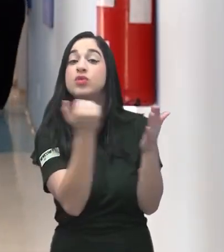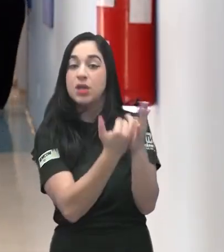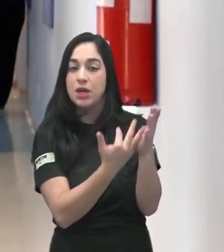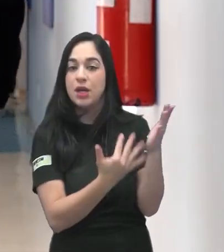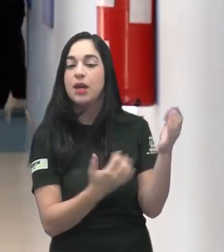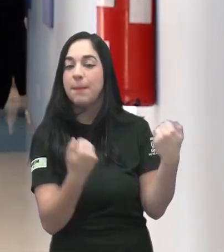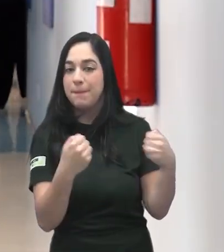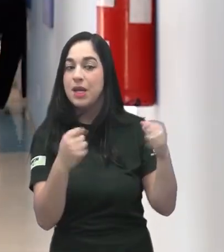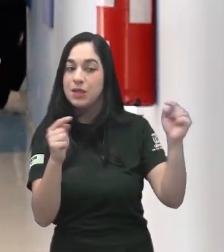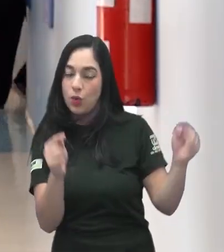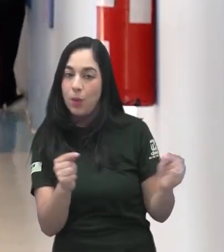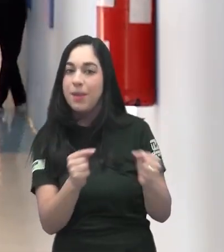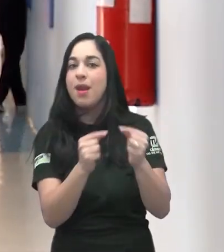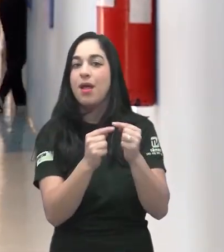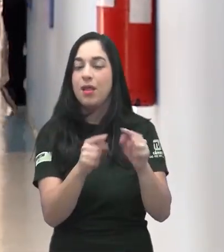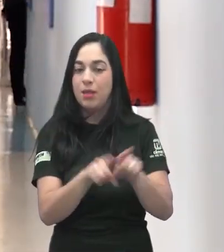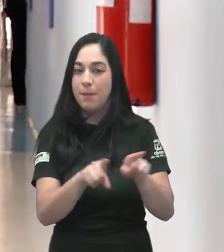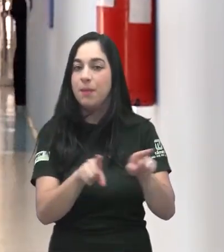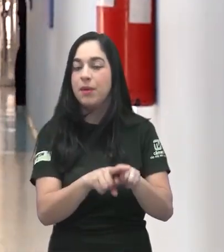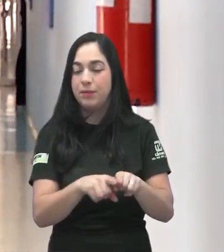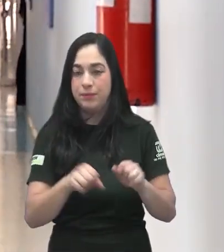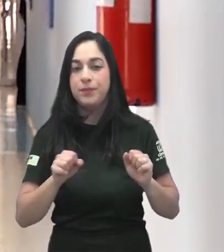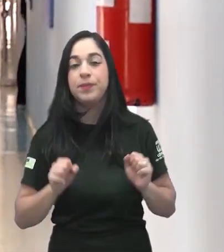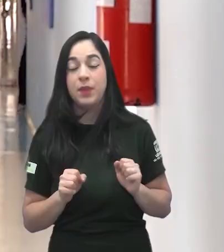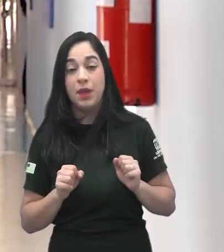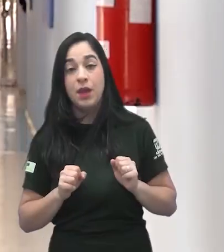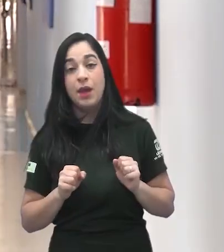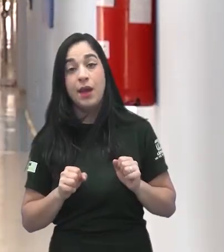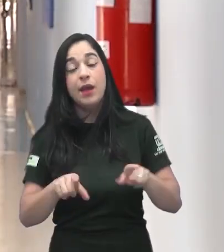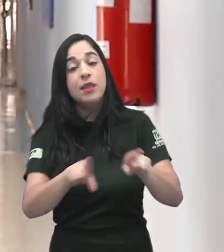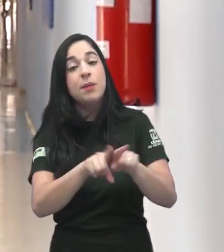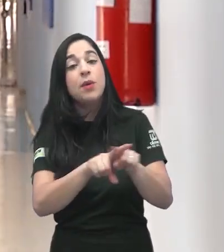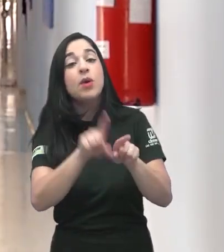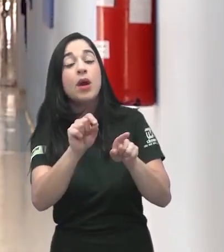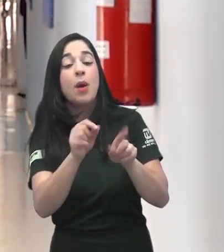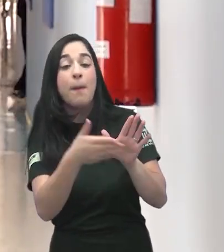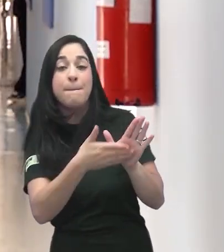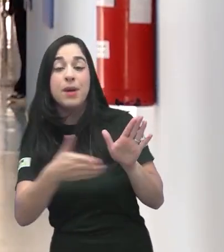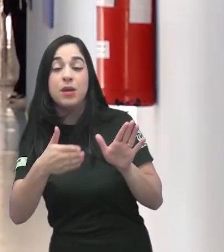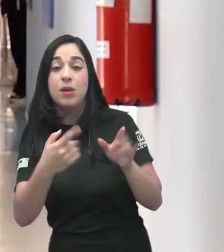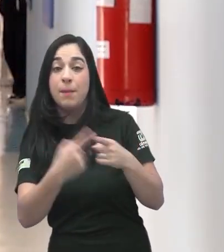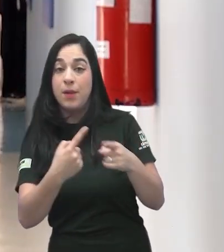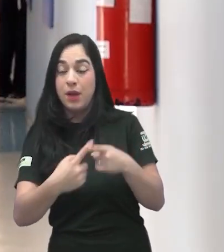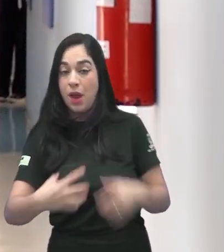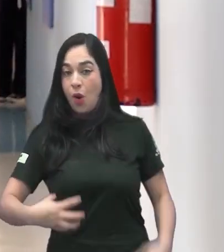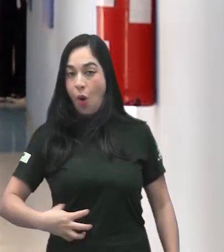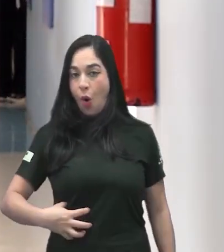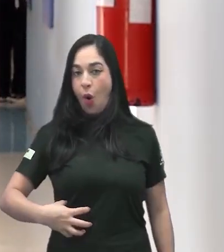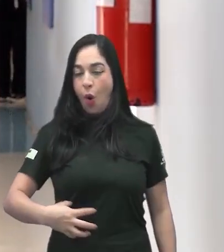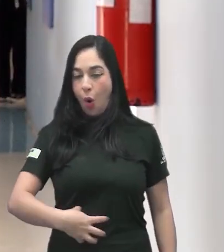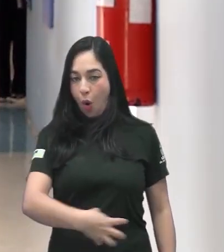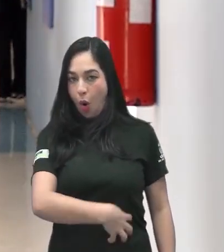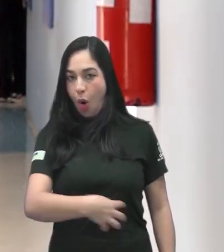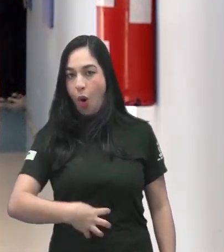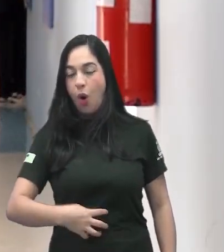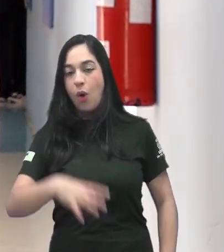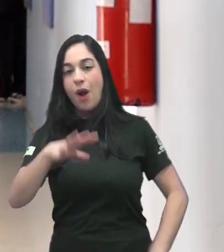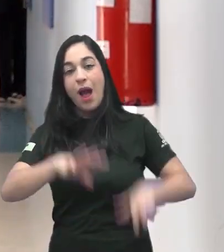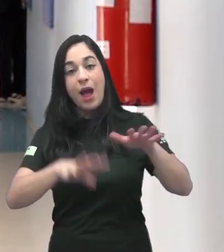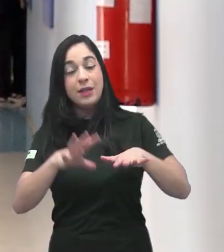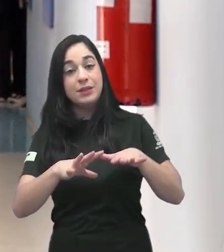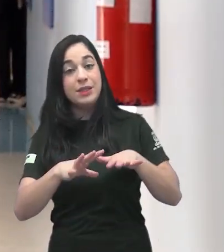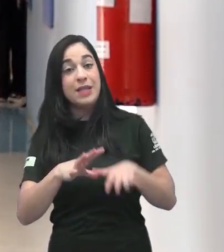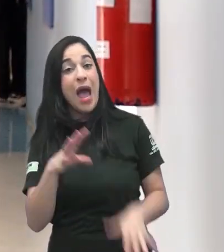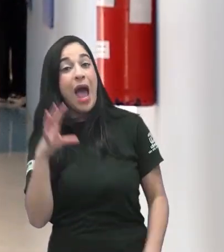compatibilidade sanguínea. Outra questão que delimita também é a questão da logística, do tempo, porque alguns órgãos têm um tempo